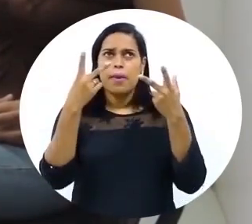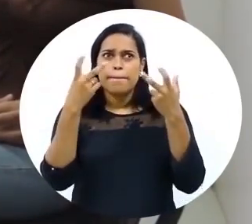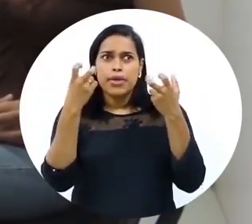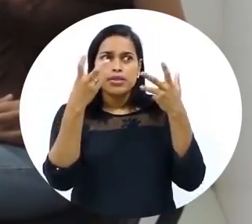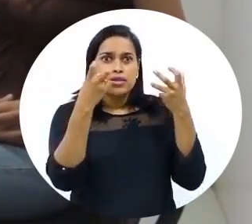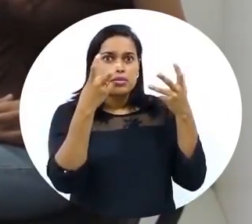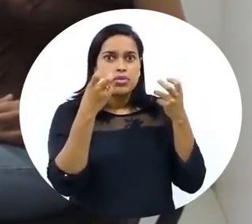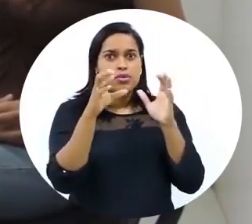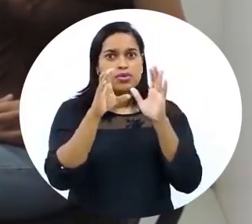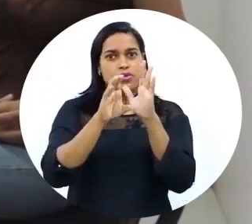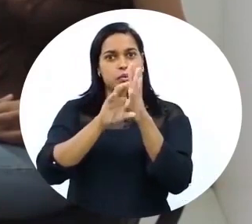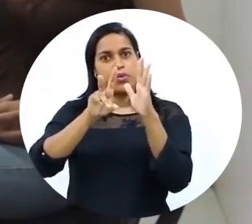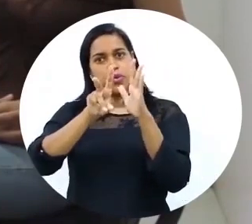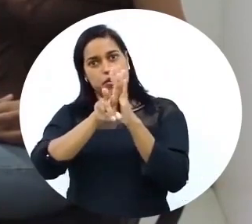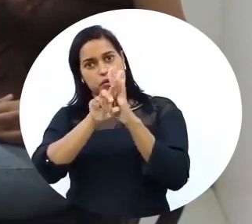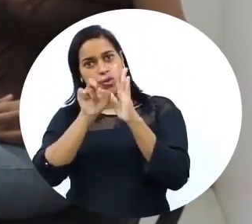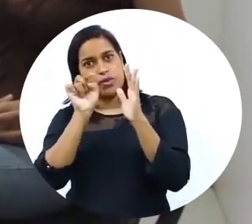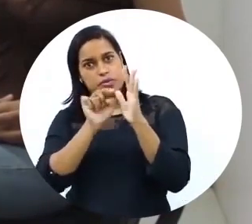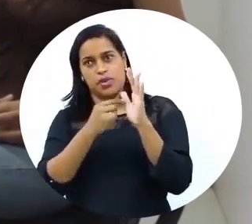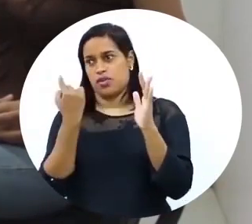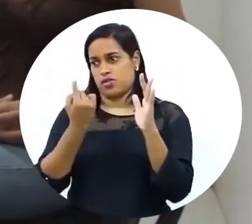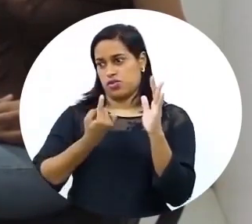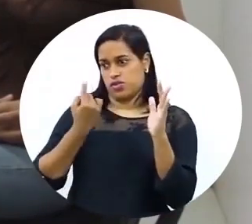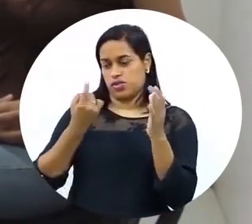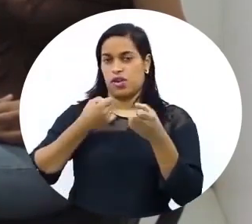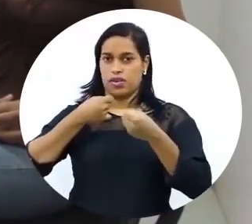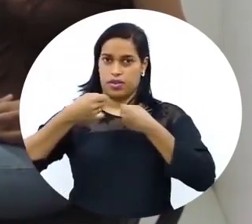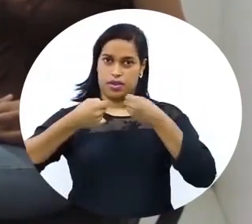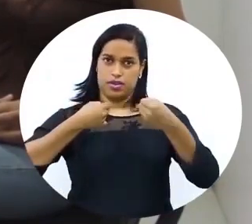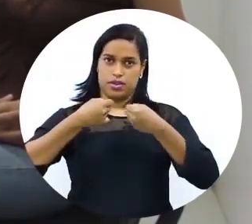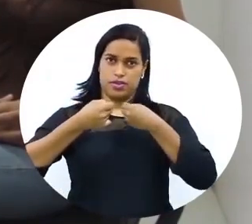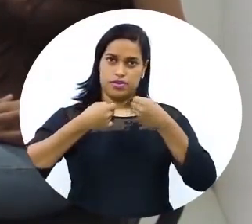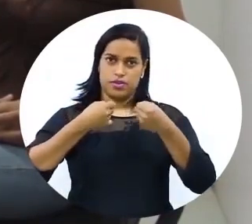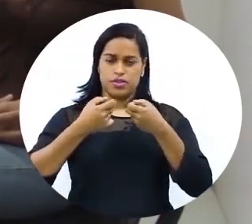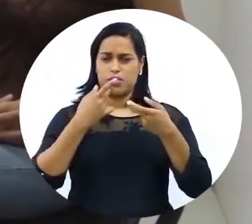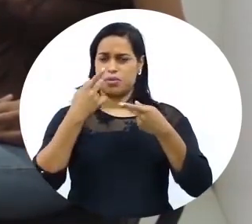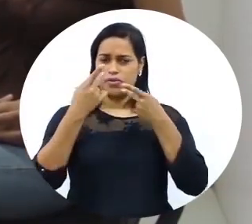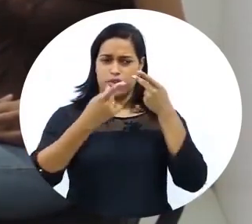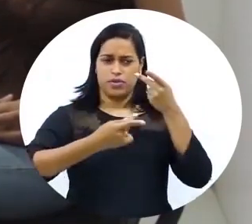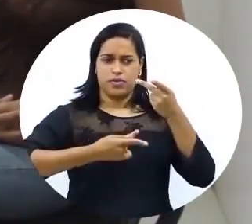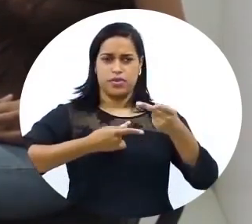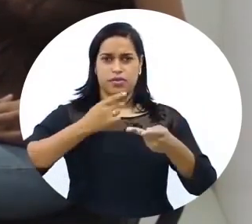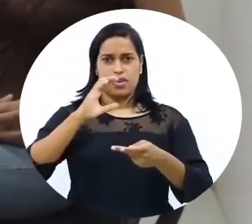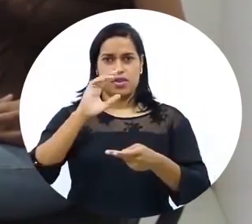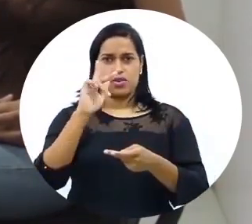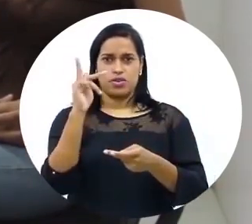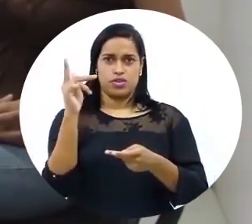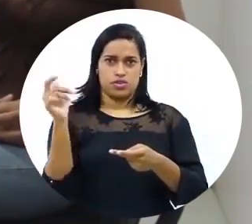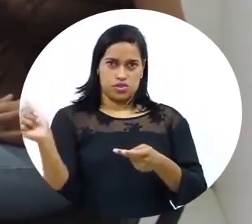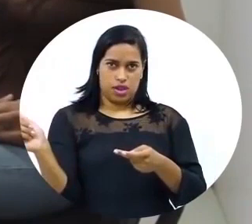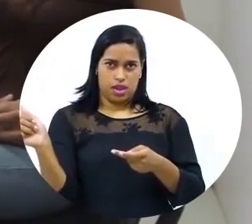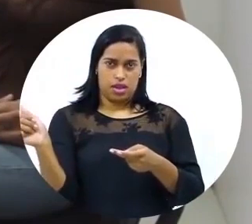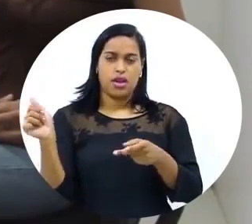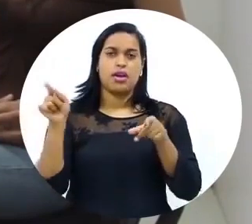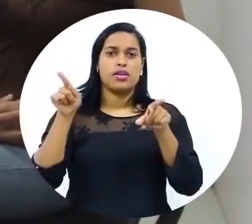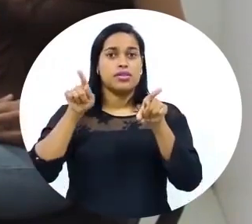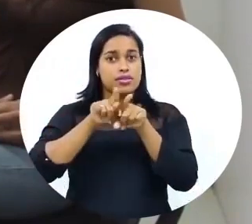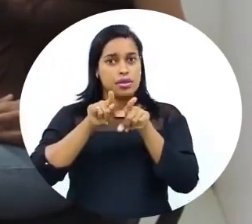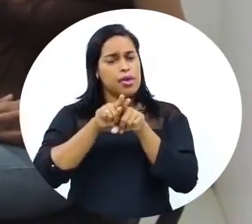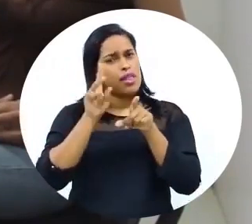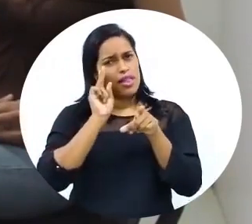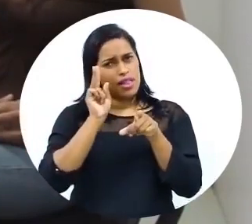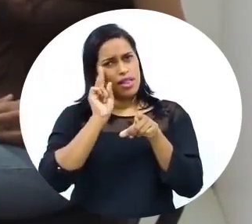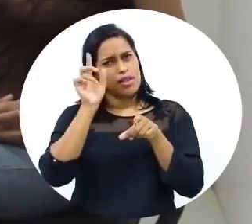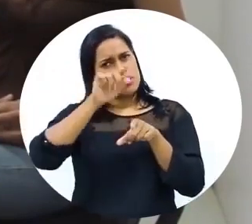mas para isso, para não ficar somente uma entrevista, como a gente falou muito de chá, nós vamos fazer um chá. Lembra